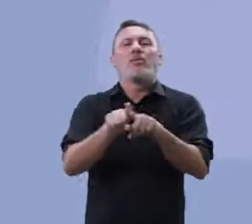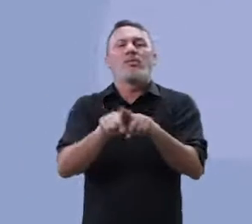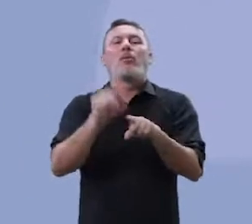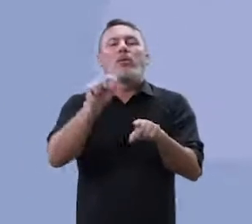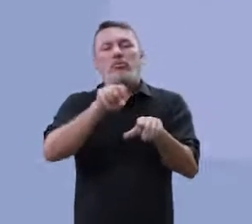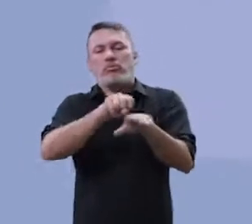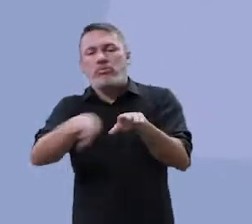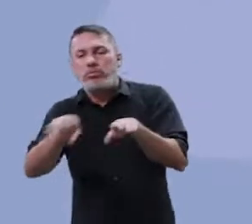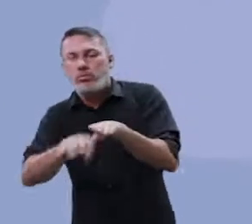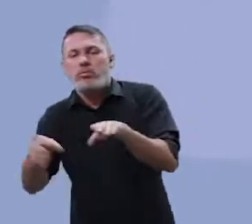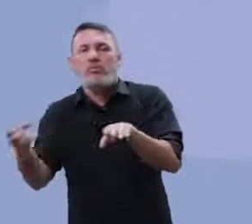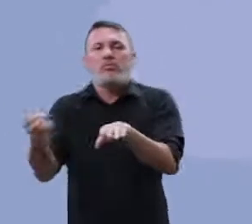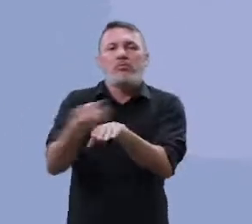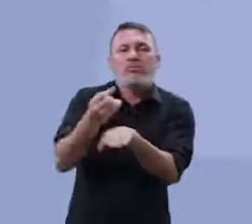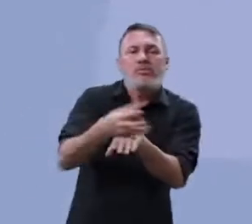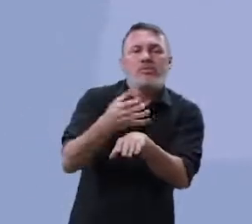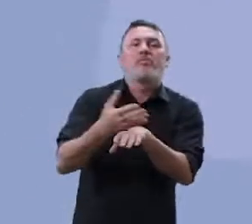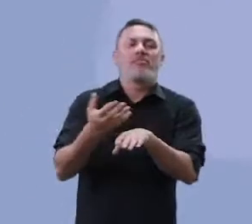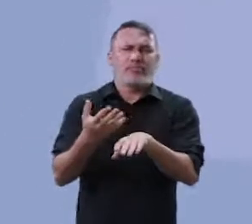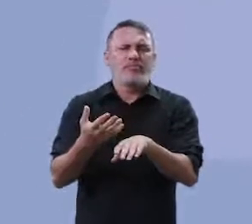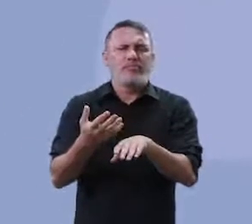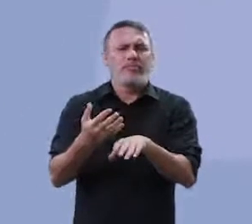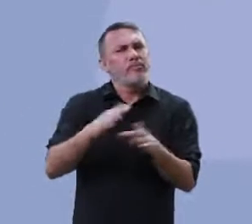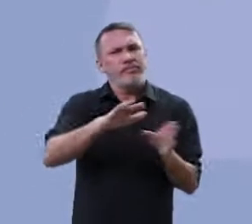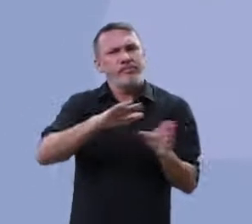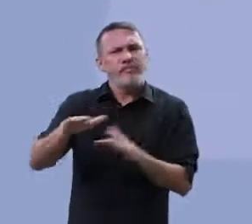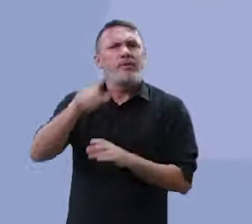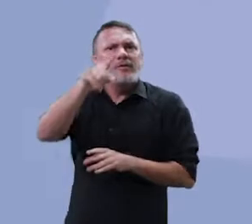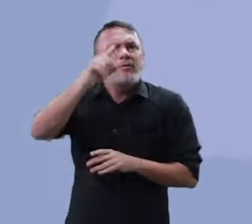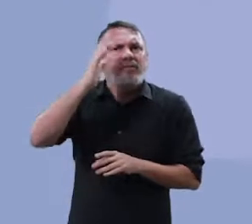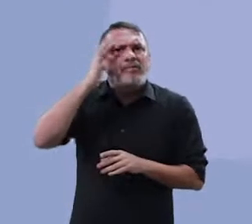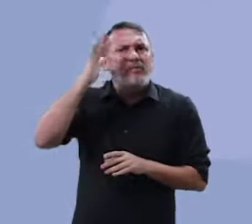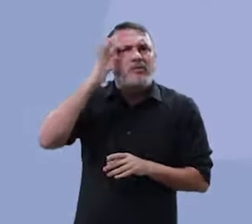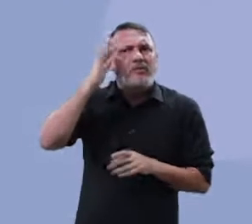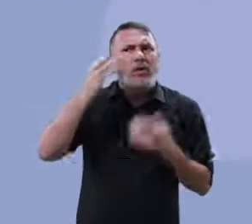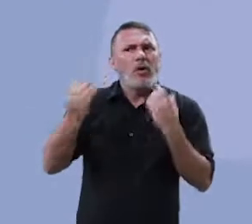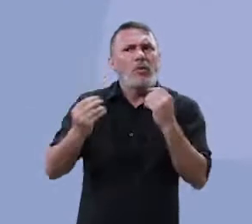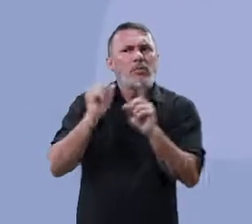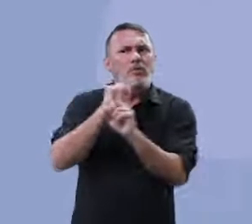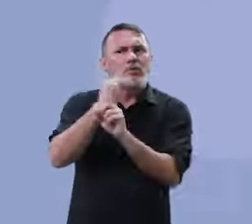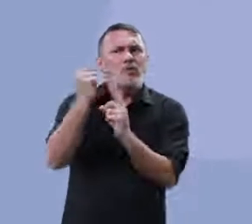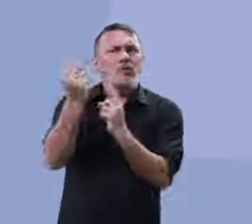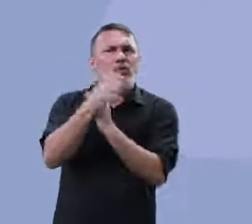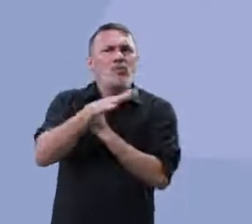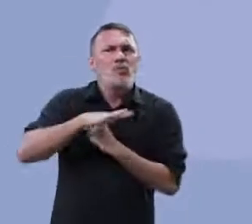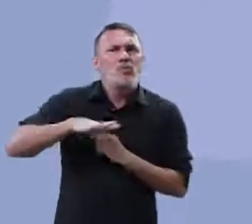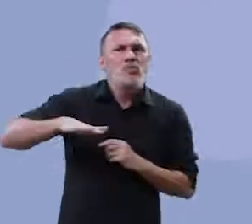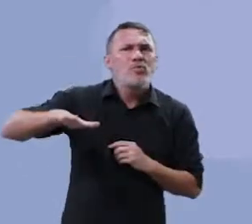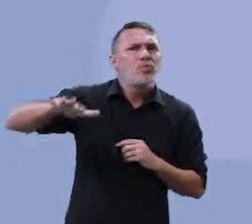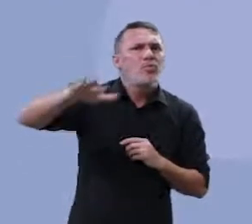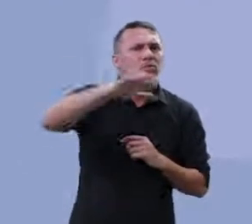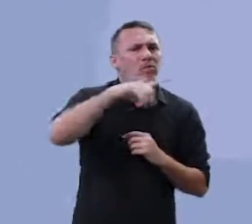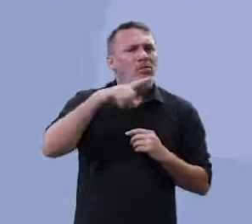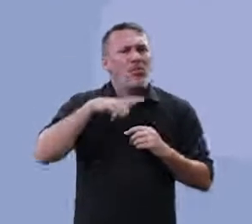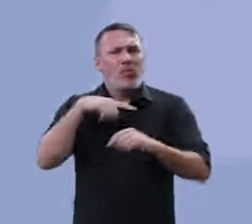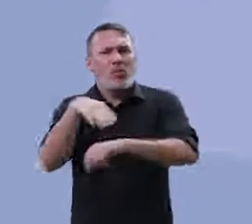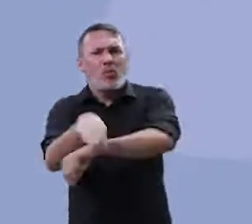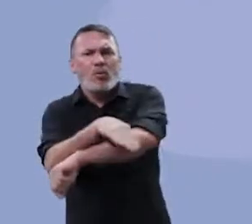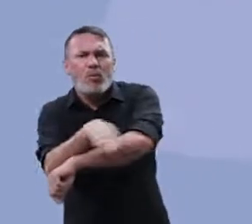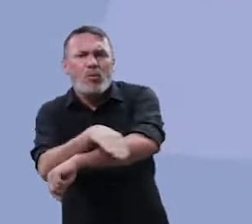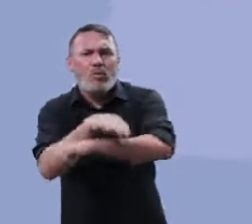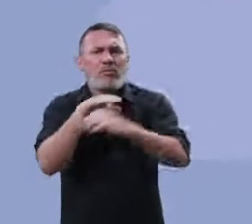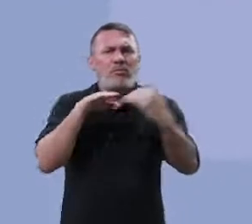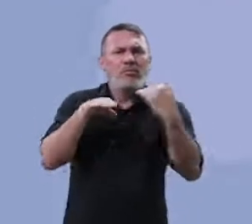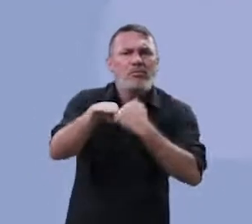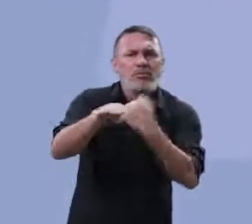operação de carga e descarga. Então, só para você pensar, praticamente tudo aquilo que envolve a sociedade que está na